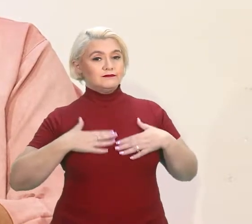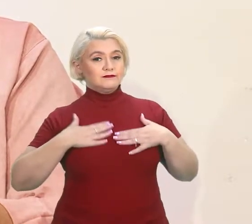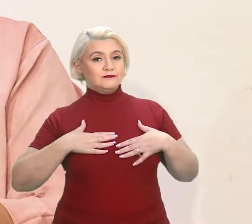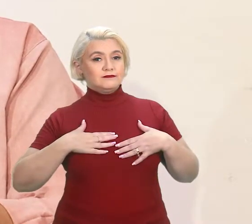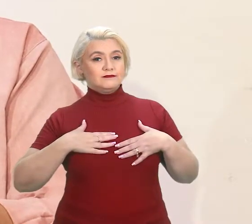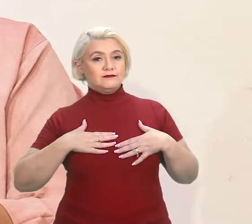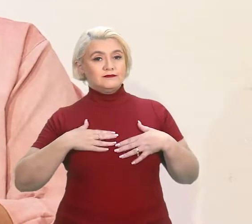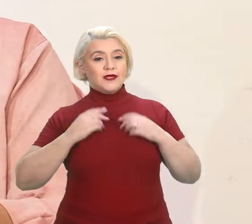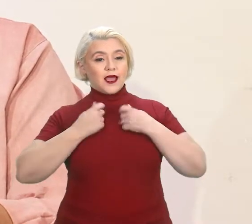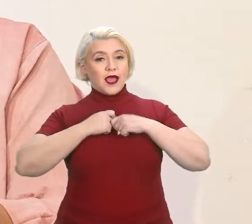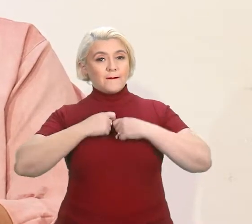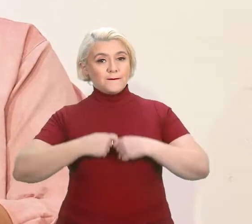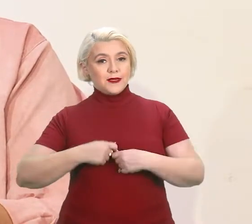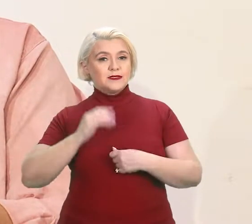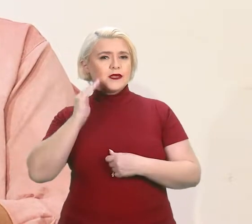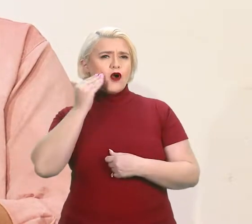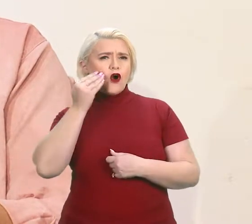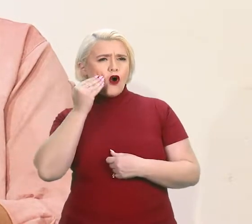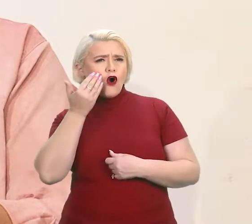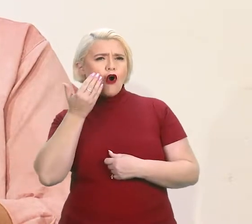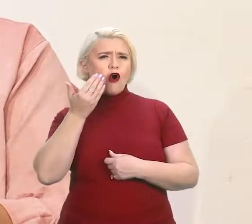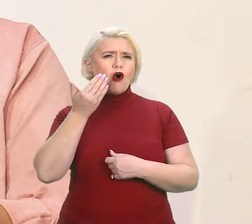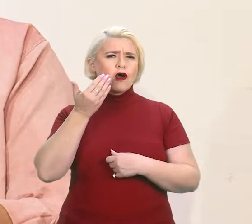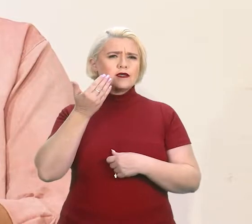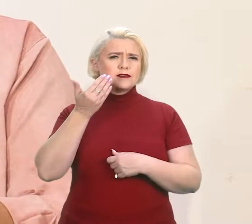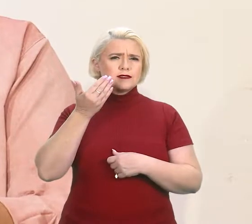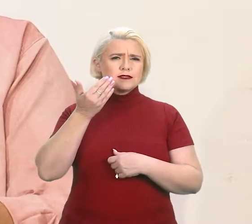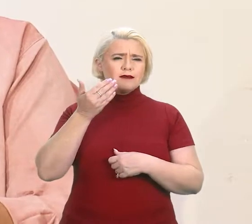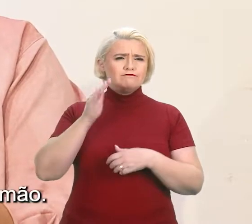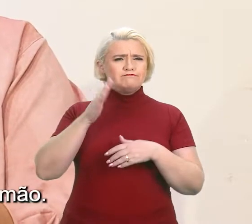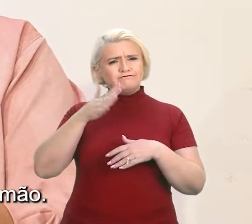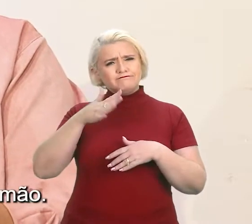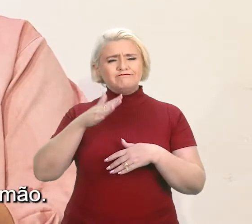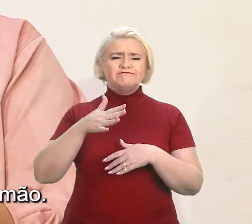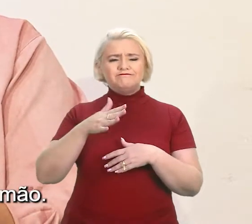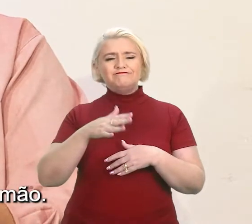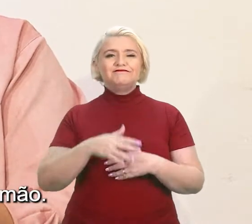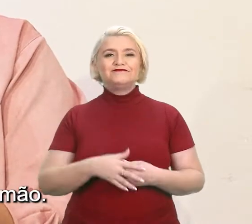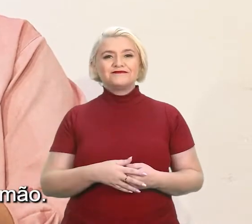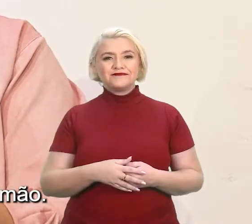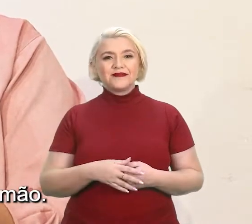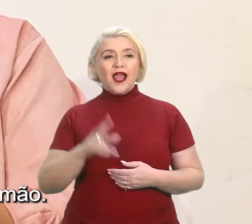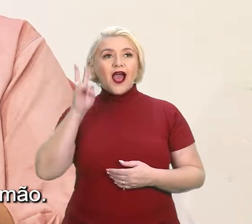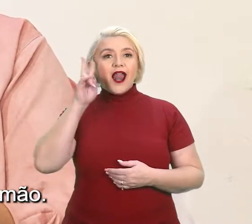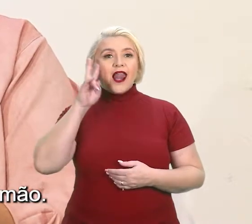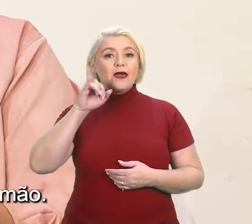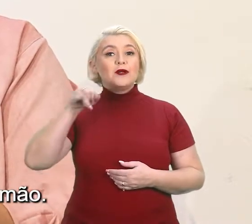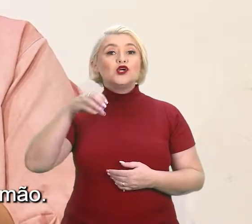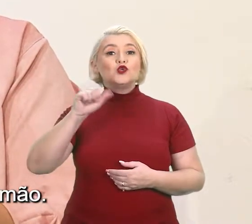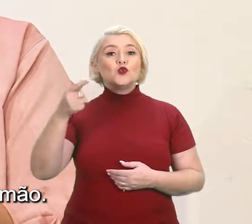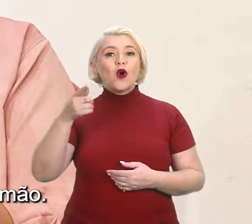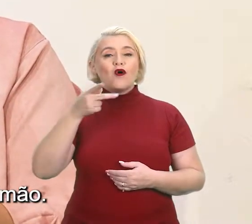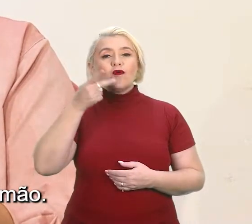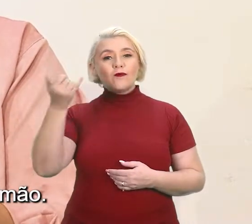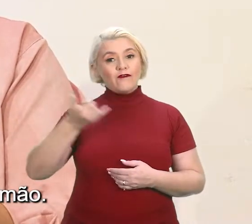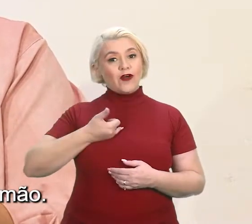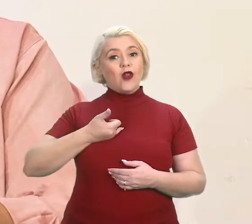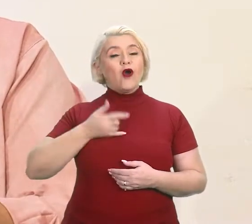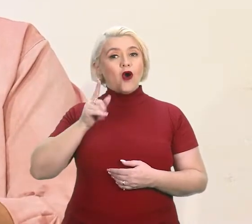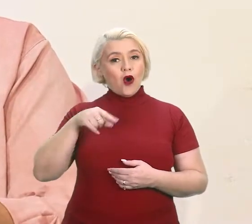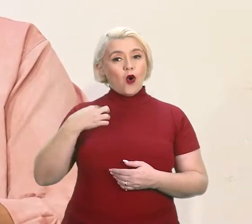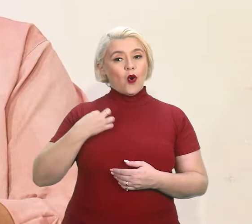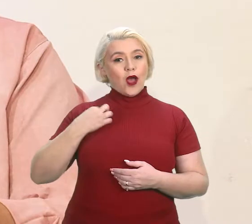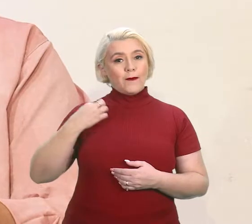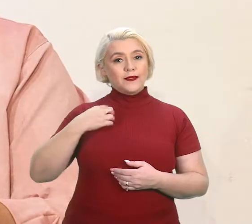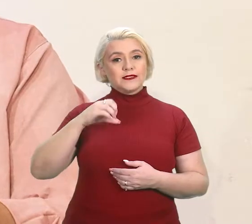camisa rosa, meio salmão. Tô lembrando aqui do João que falou que a minha camisa era rosa e salmão. Eu